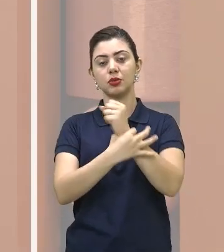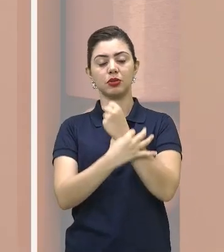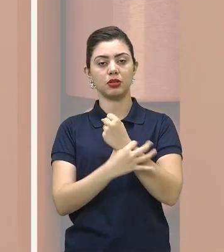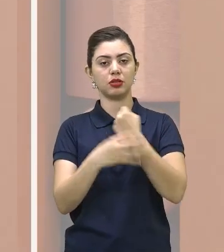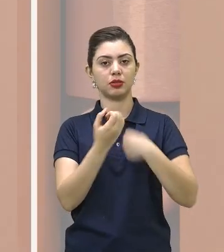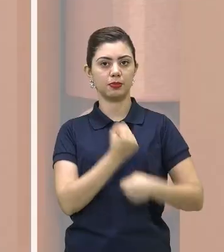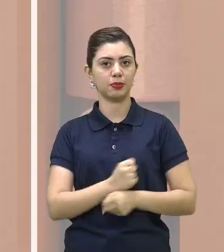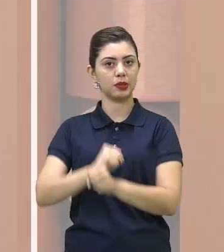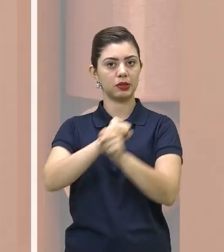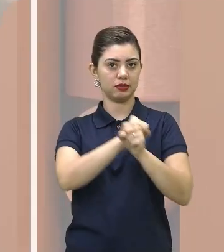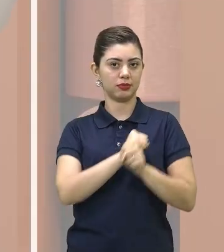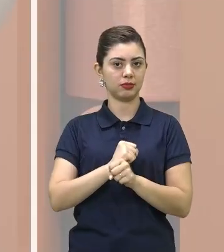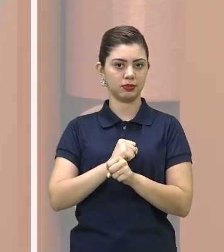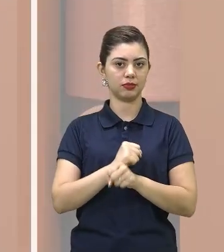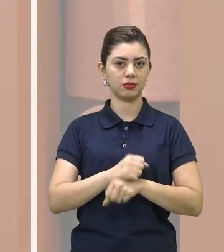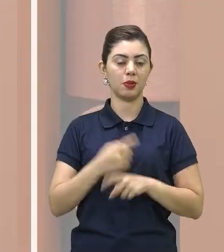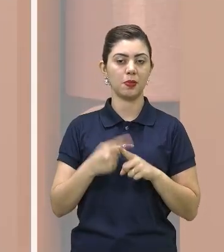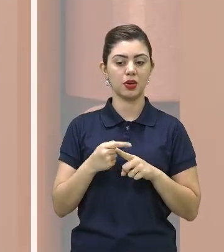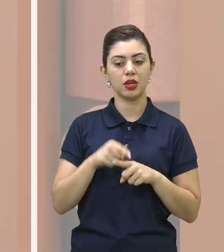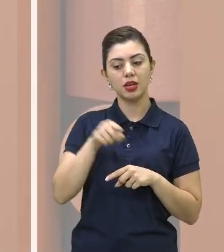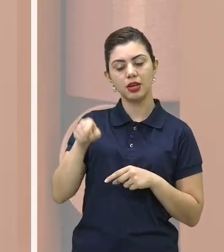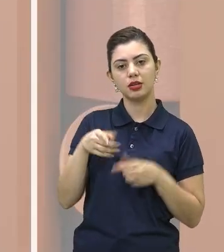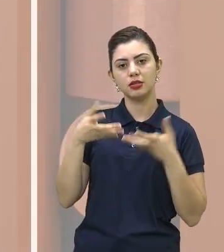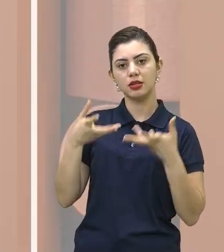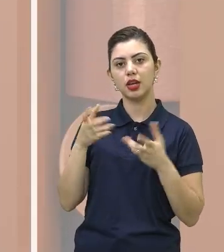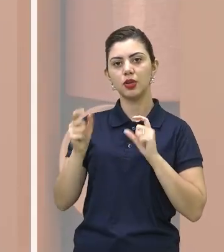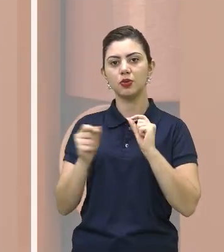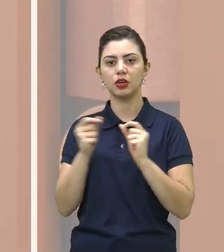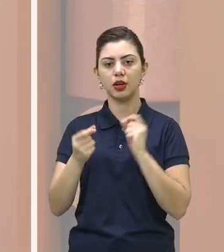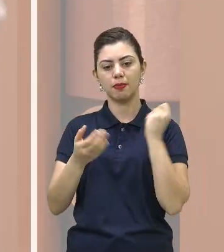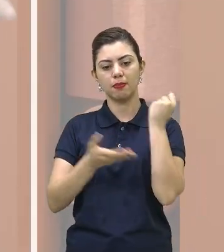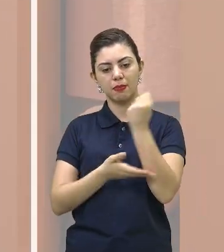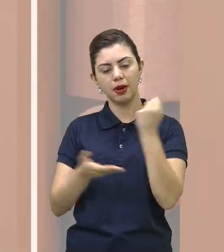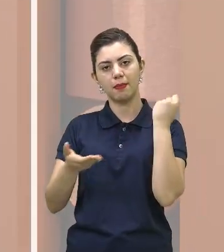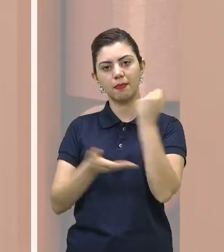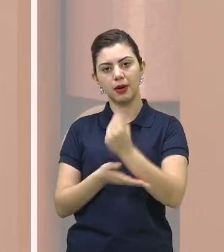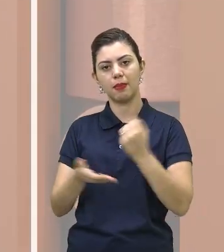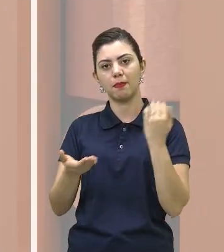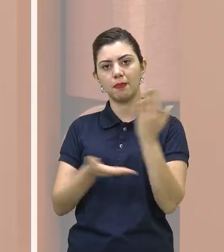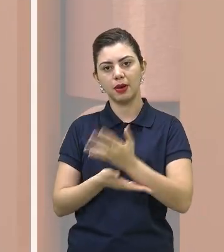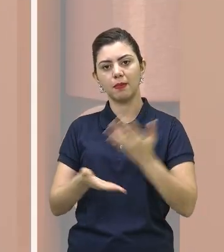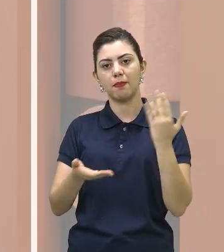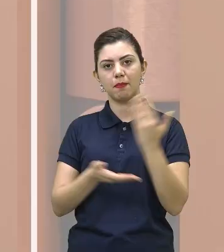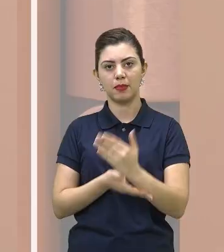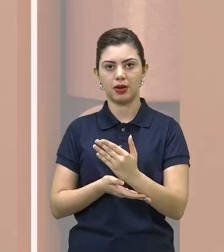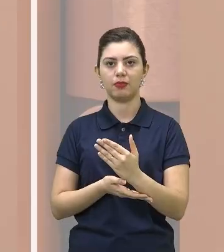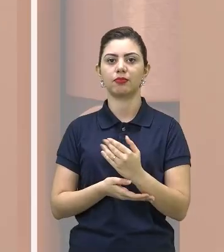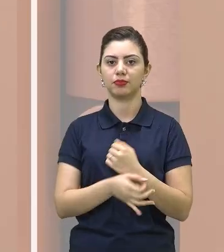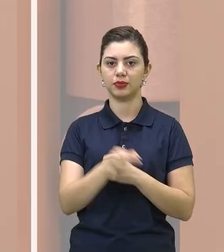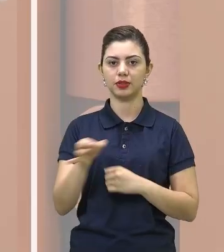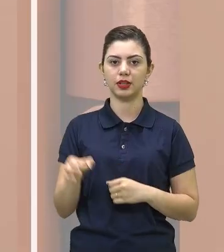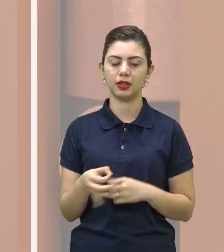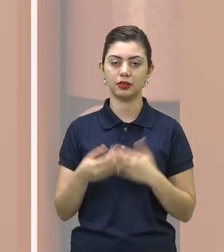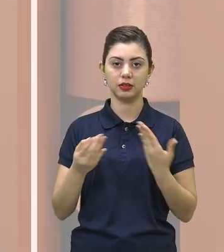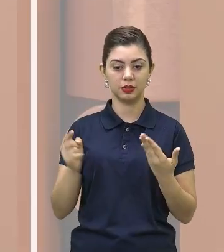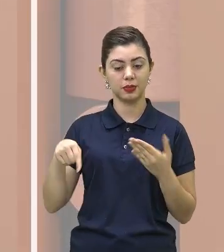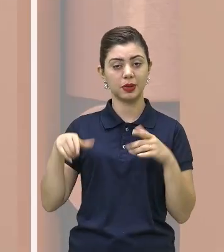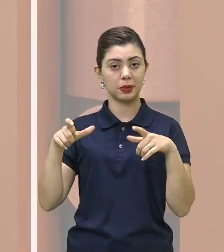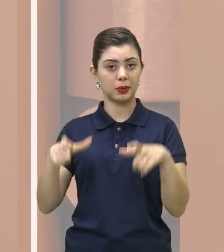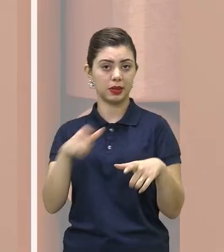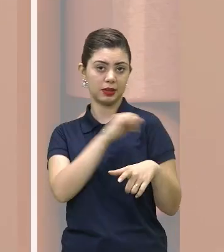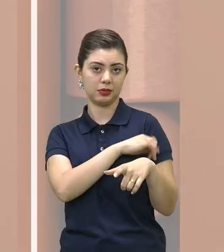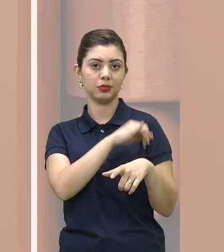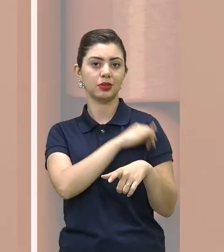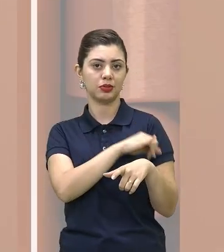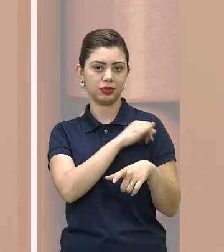então aí realmente fazer a sua expansão no que hoje a gente conhece que é o Rio de Janeiro, tá? A Baía da Guanabara ficava